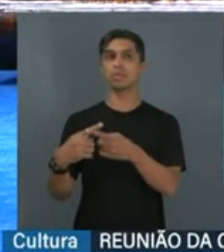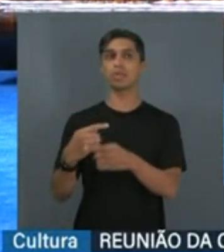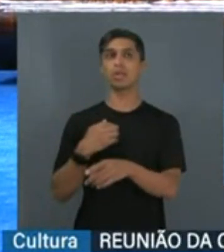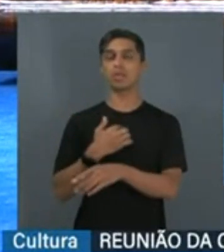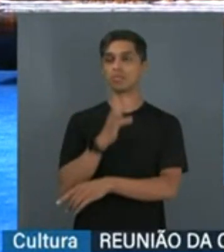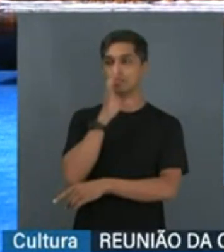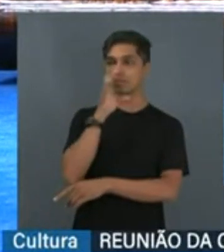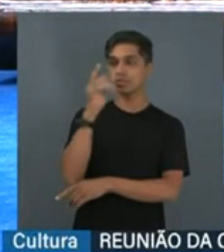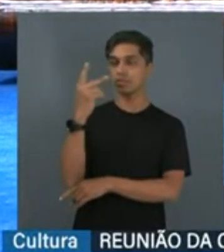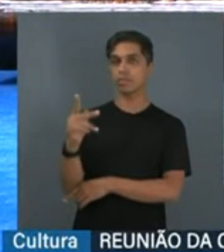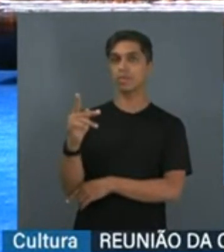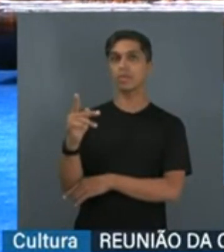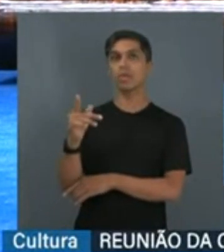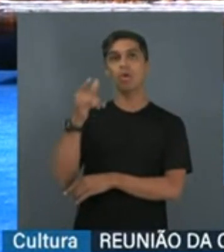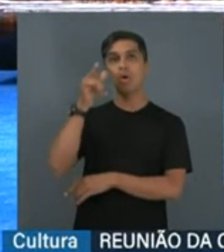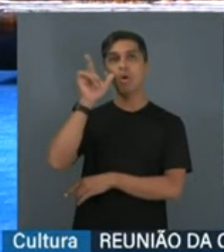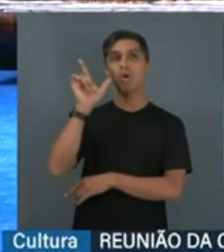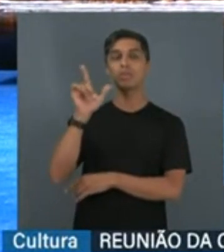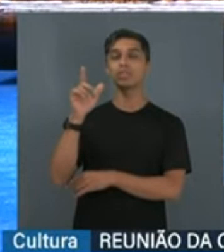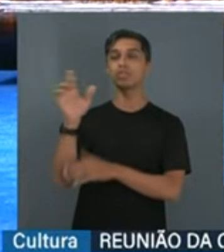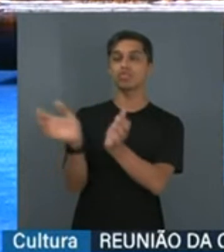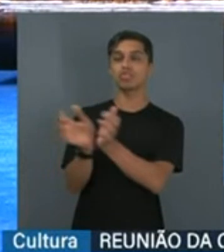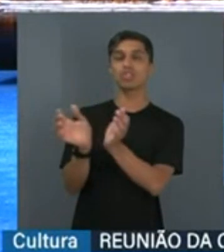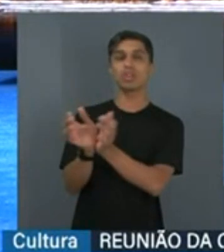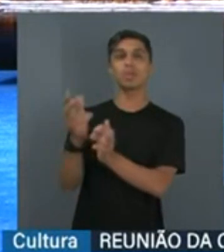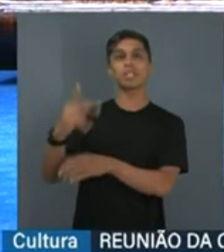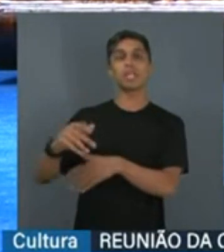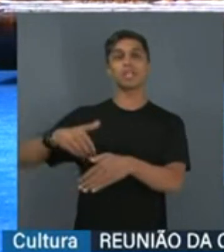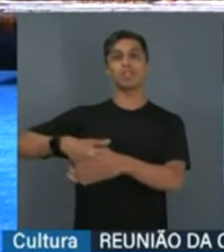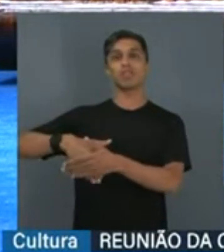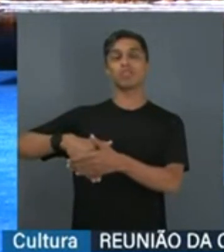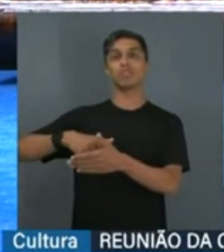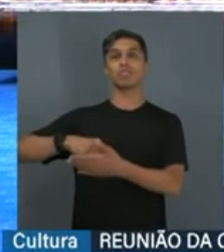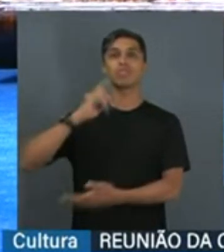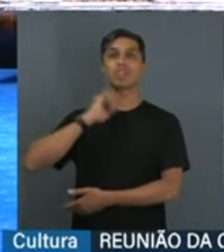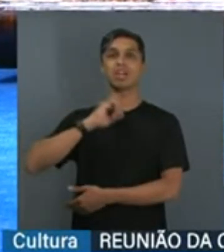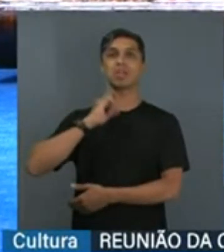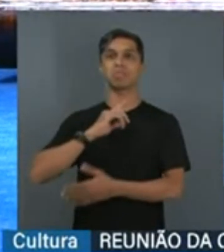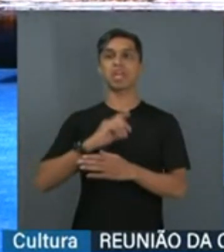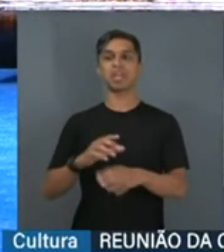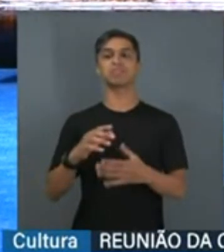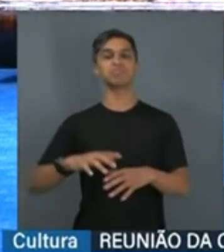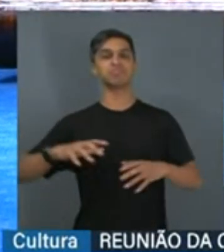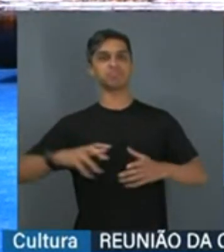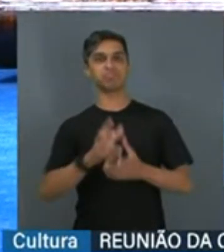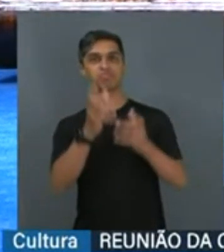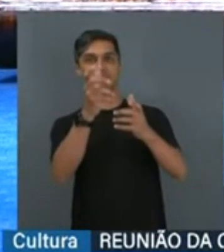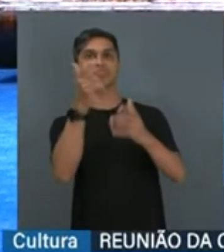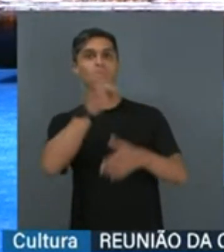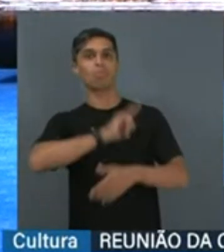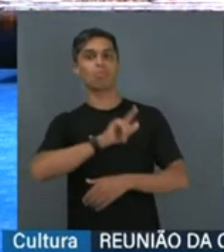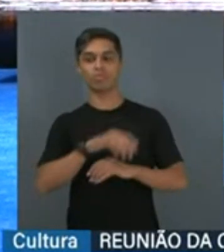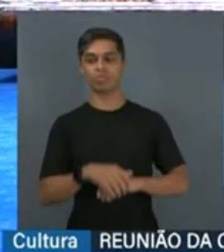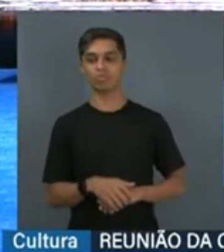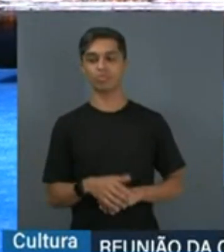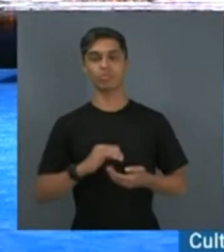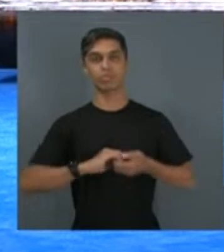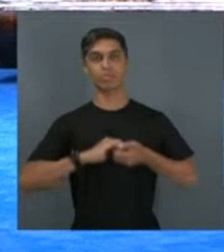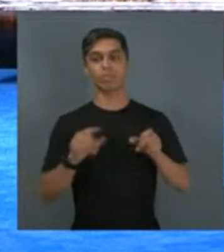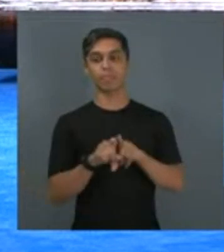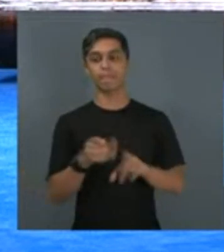ontem, o Flamengo, sagrou-se campeão carioca. Quero cumprimentar também meu amigo,